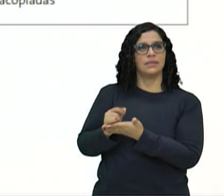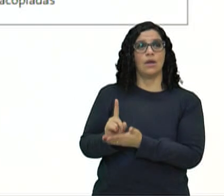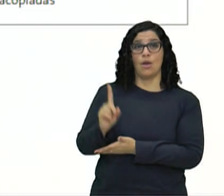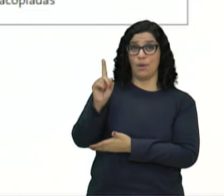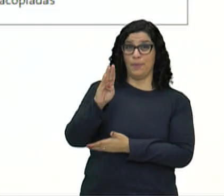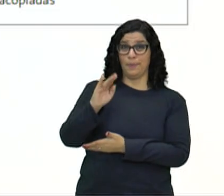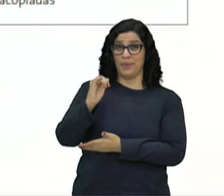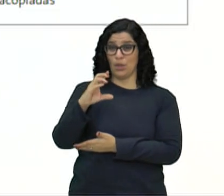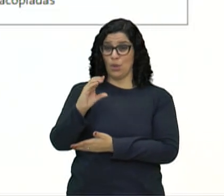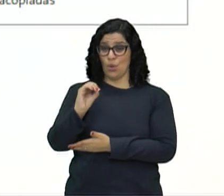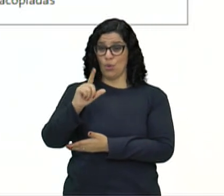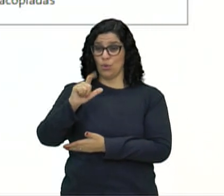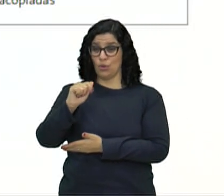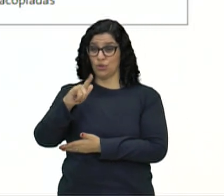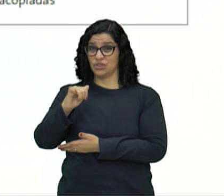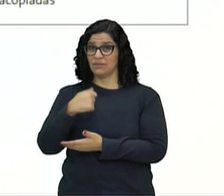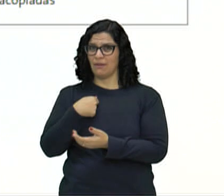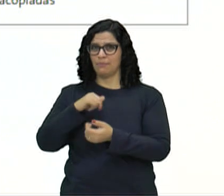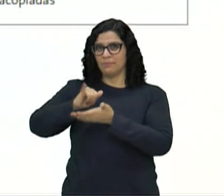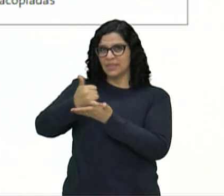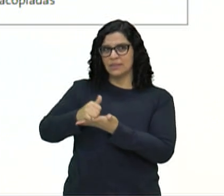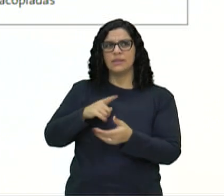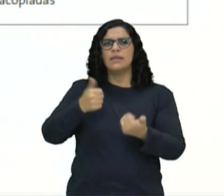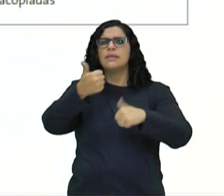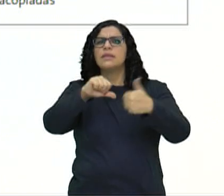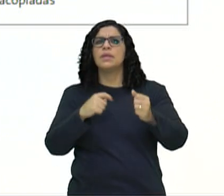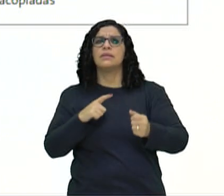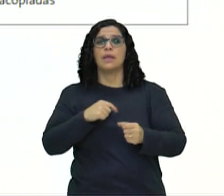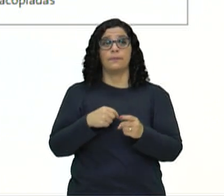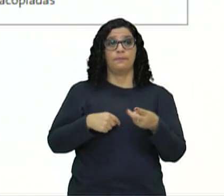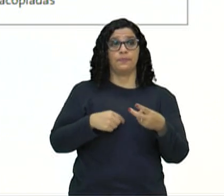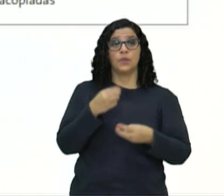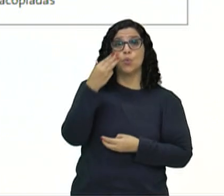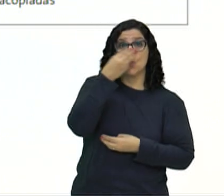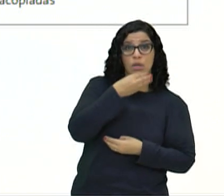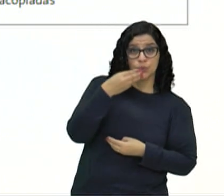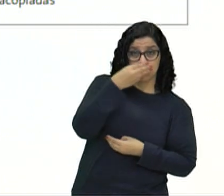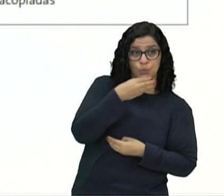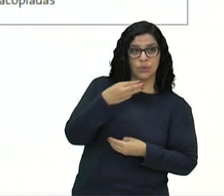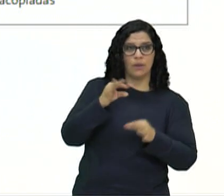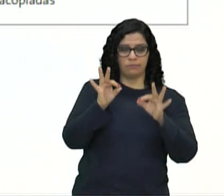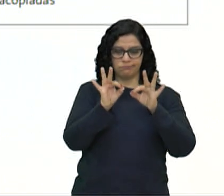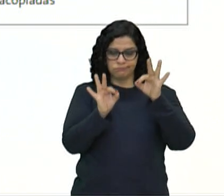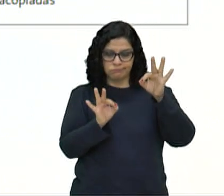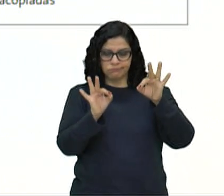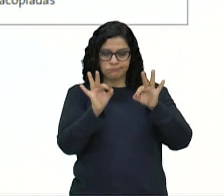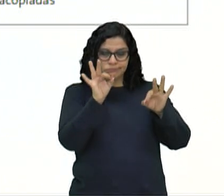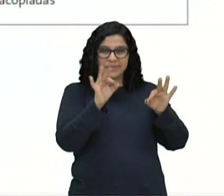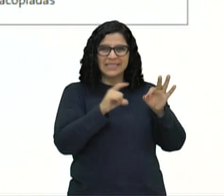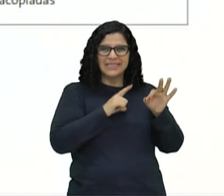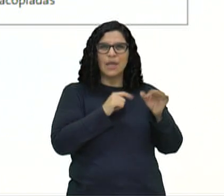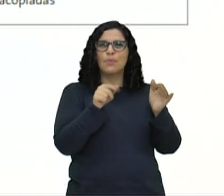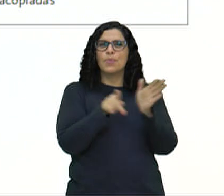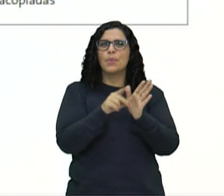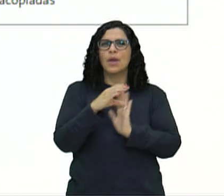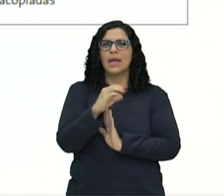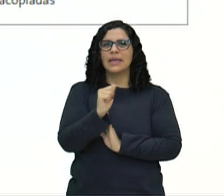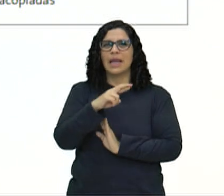biológica. Quimicamente, o que nós temos? Um açúcar de 5 carbonos, cada pontinha aqui tem um carbono